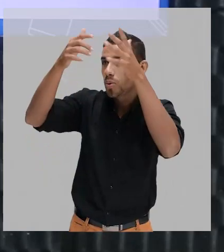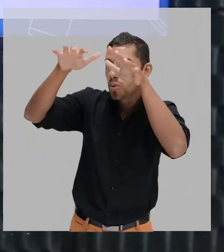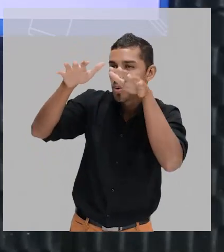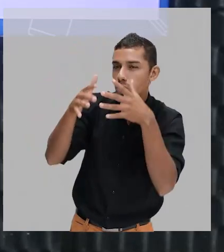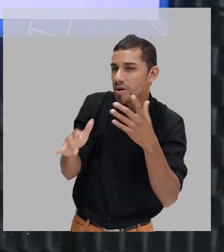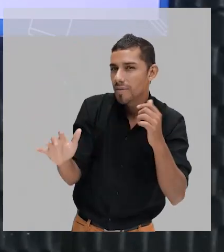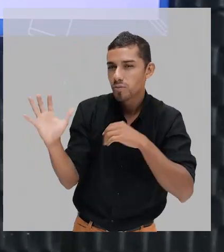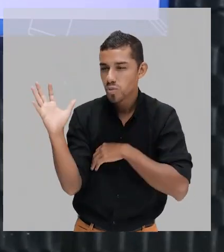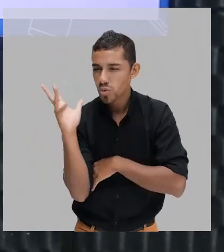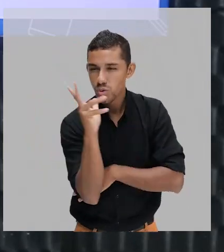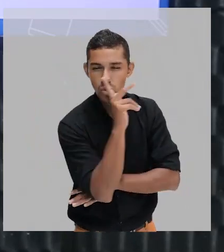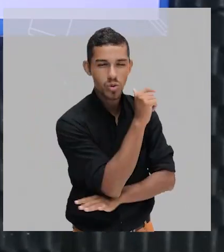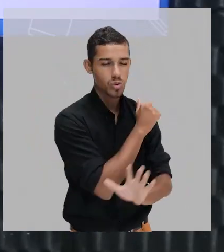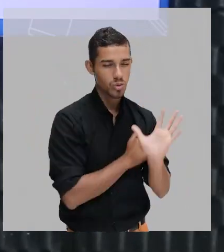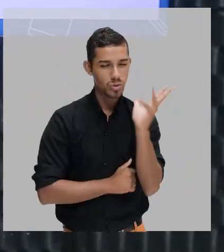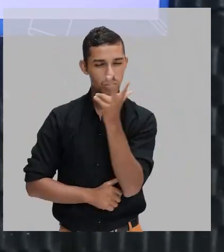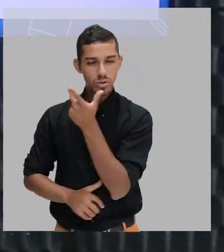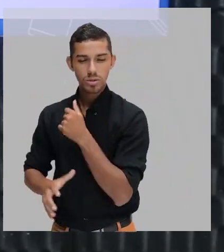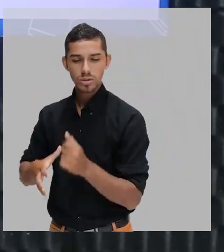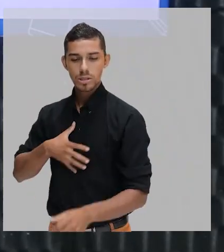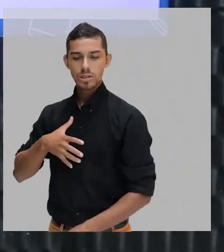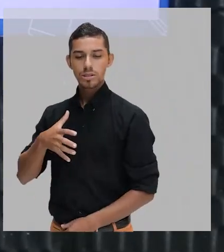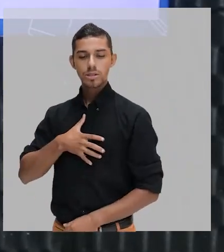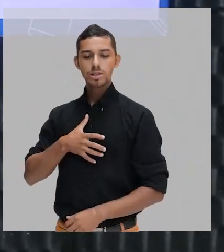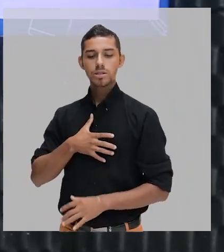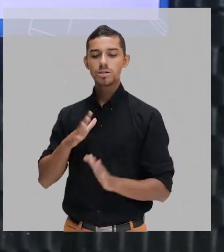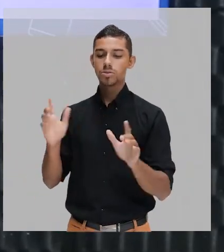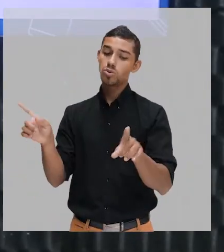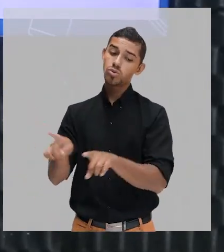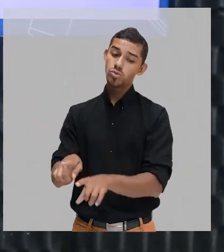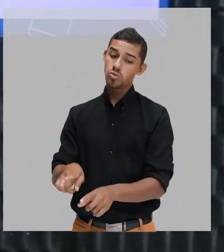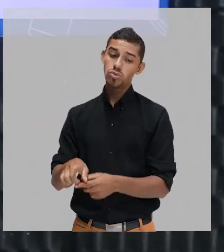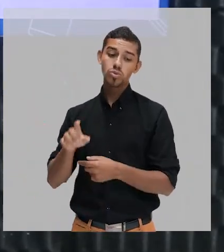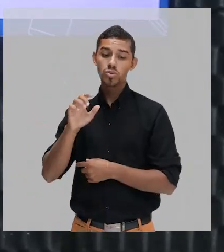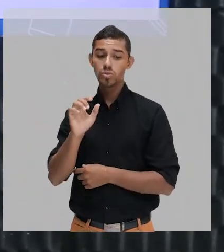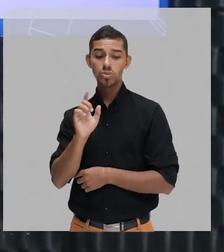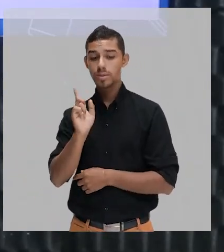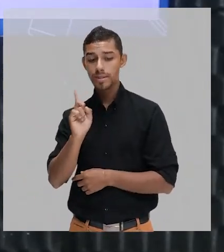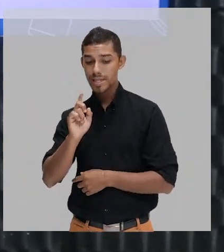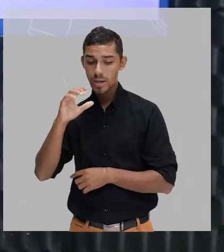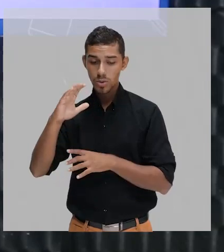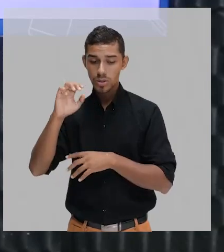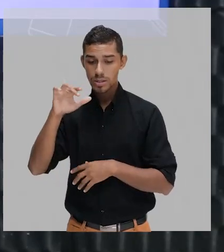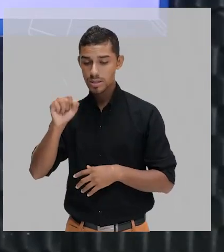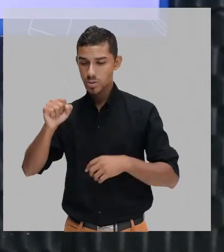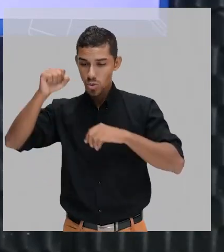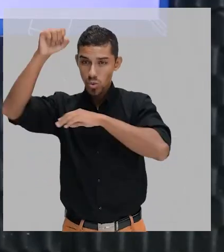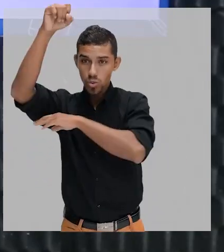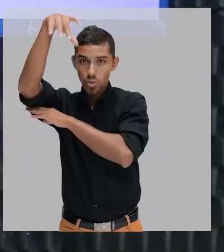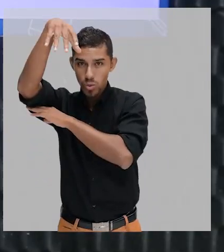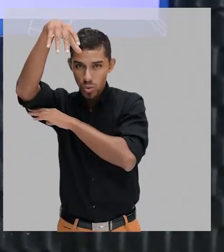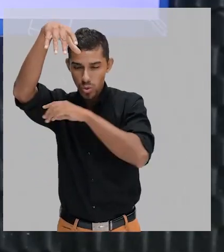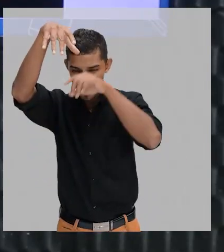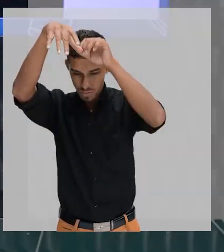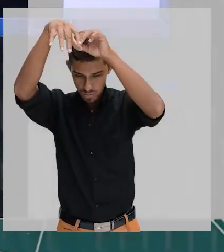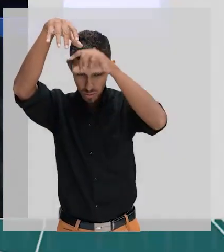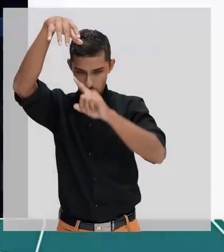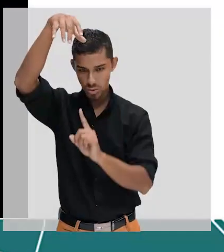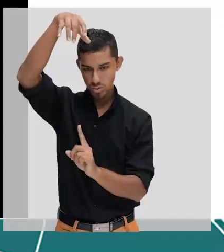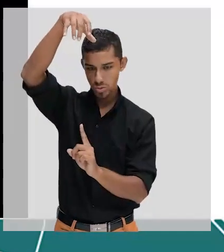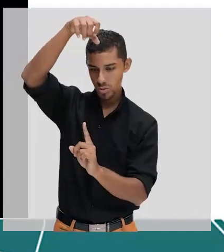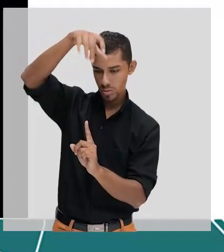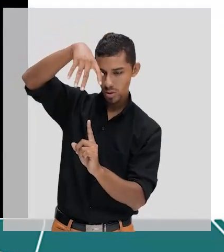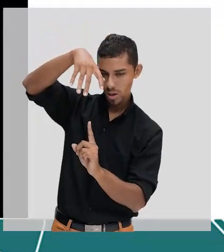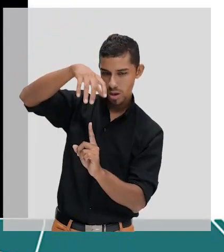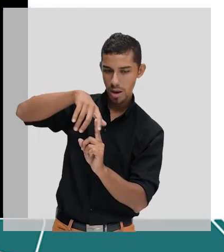não cenário, em muitos casos, só precisa de um foco de luz, o ator e o espaço, mais nada. Então as propostas dependem muito de